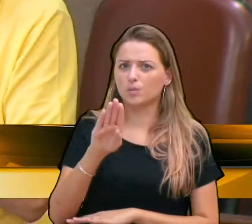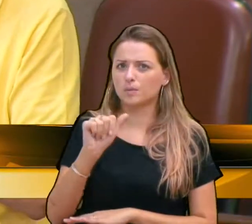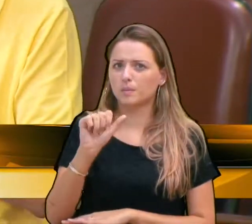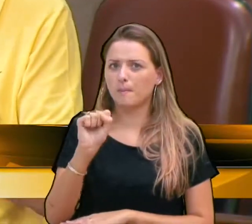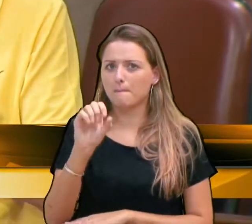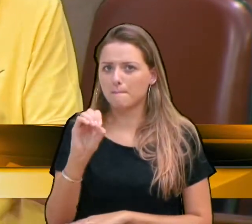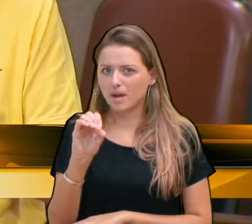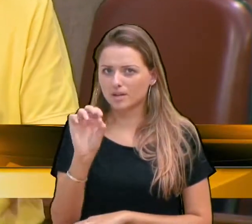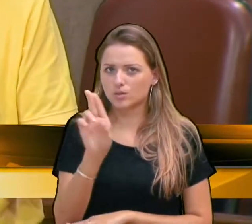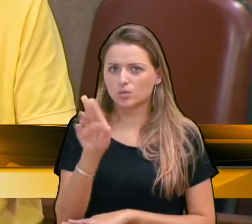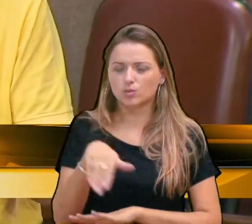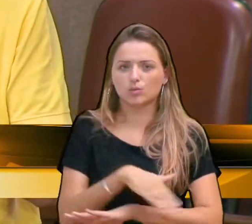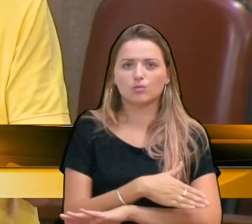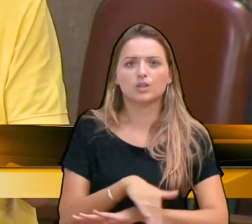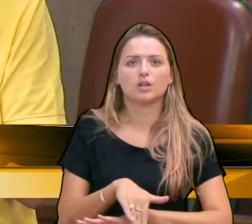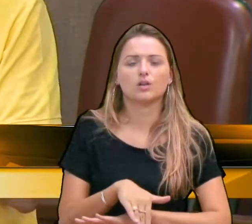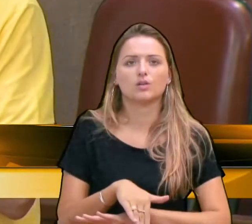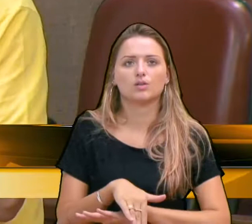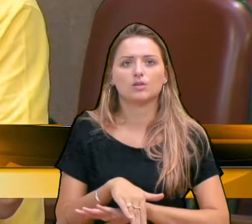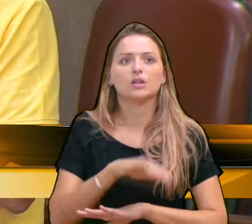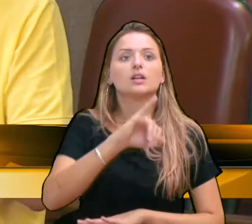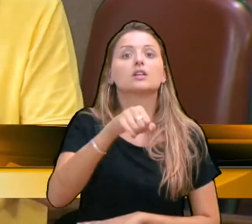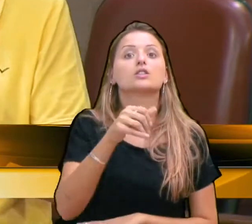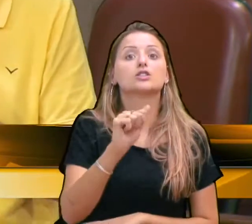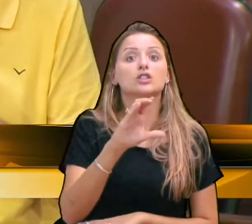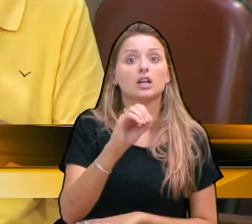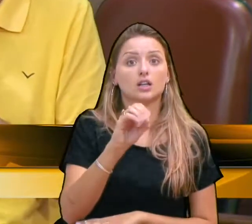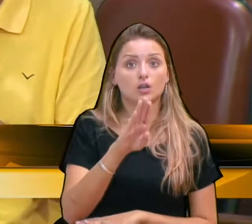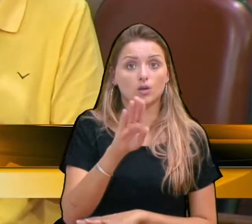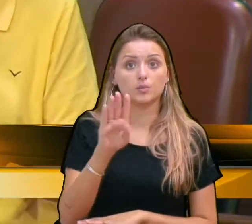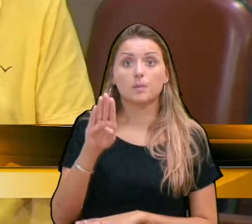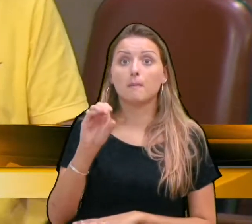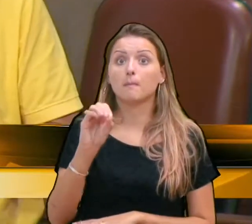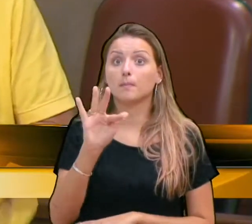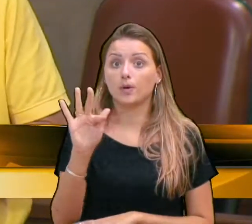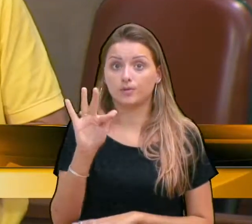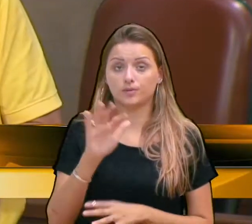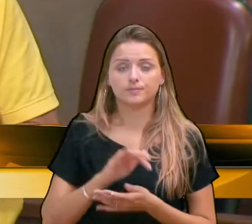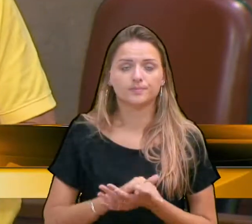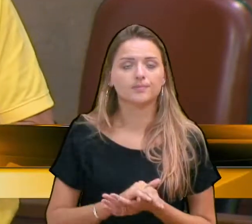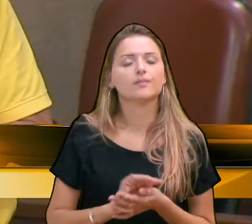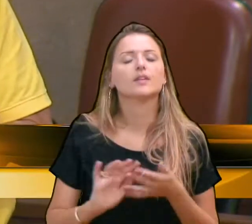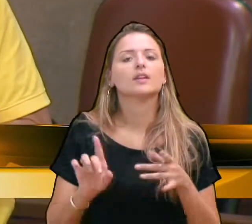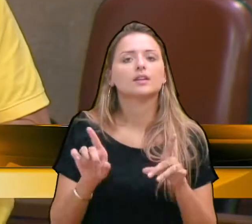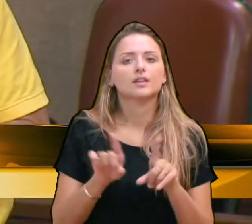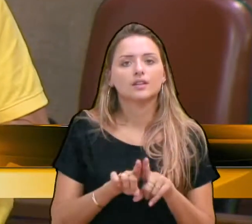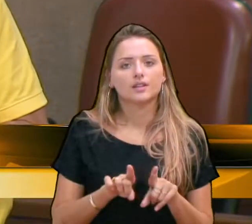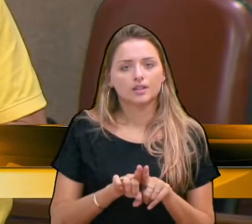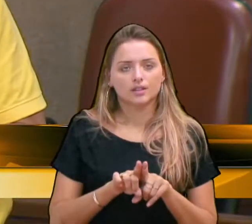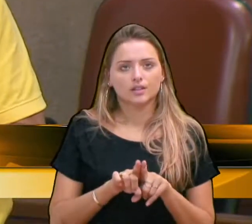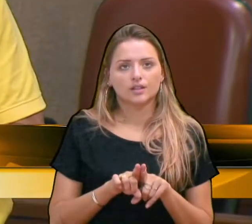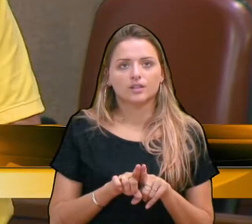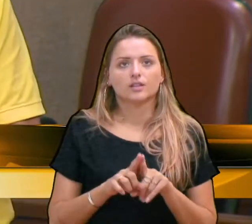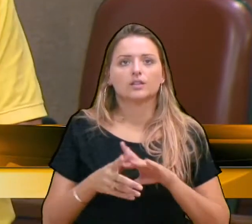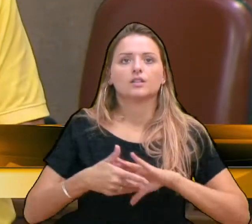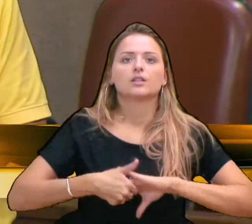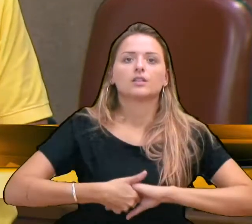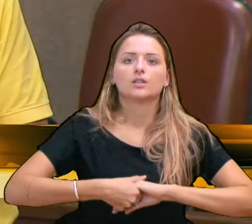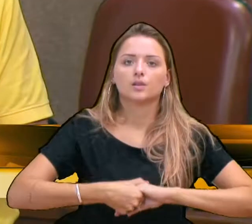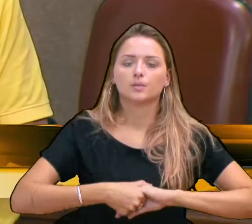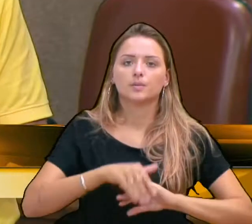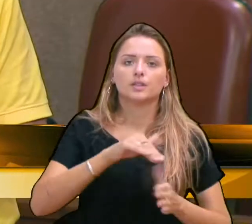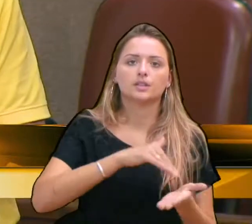nome daquela... Jacó Boff, perfeito, né? Também cumprimentar o